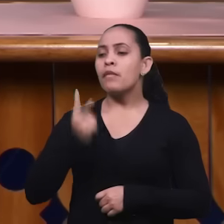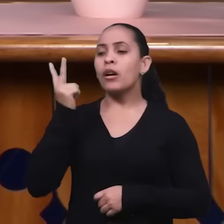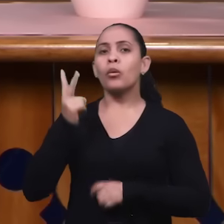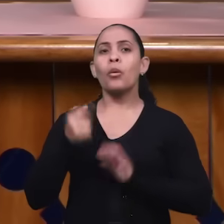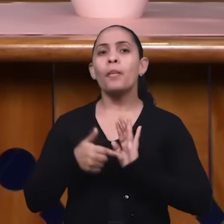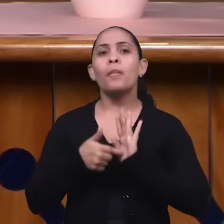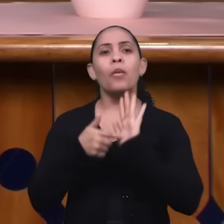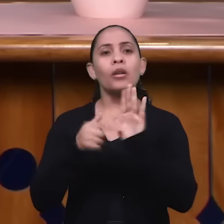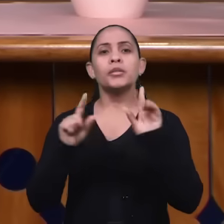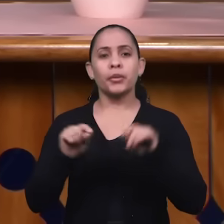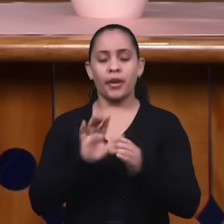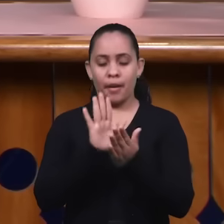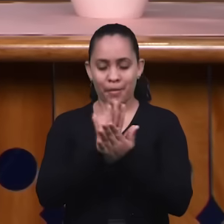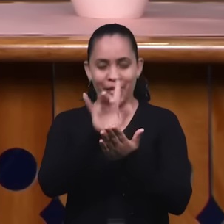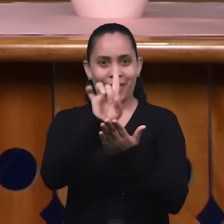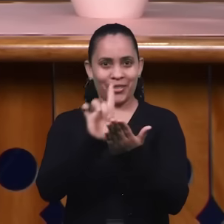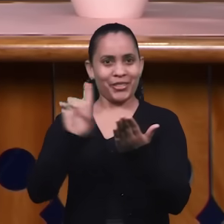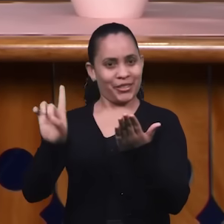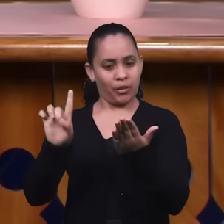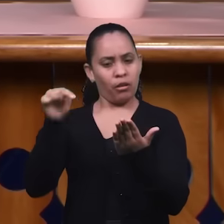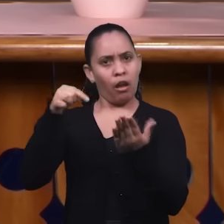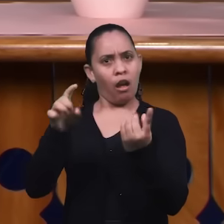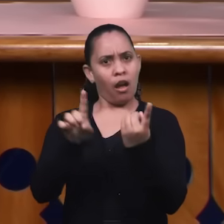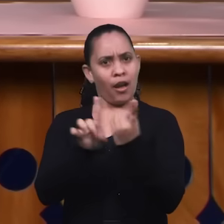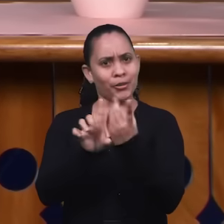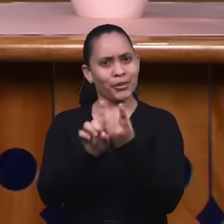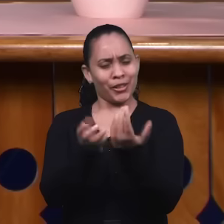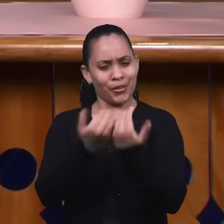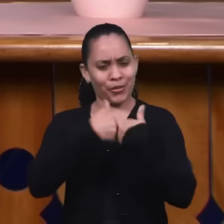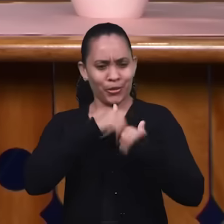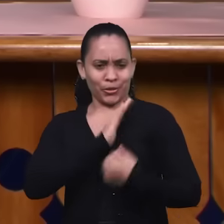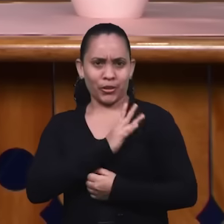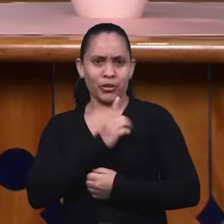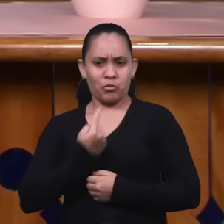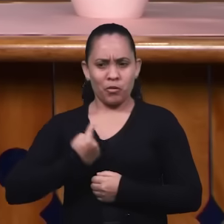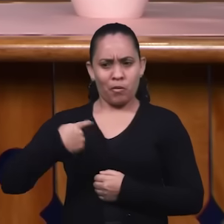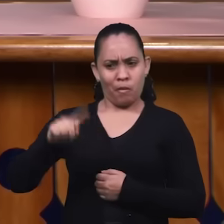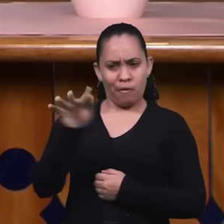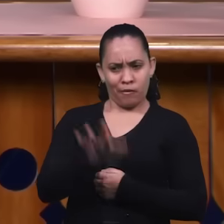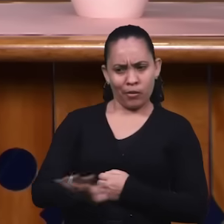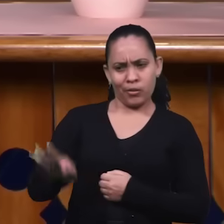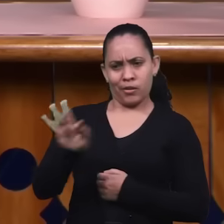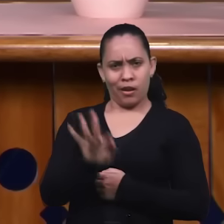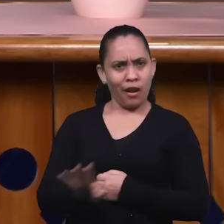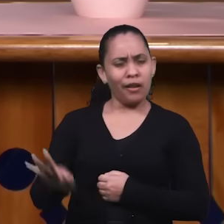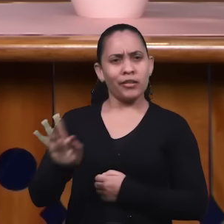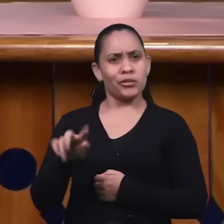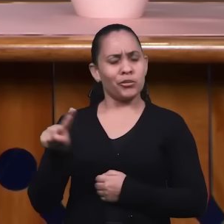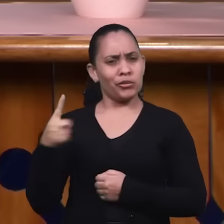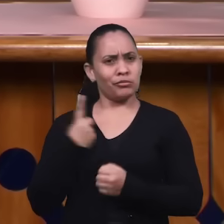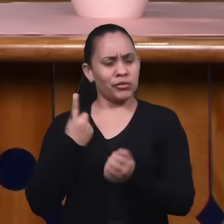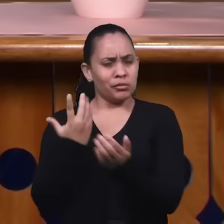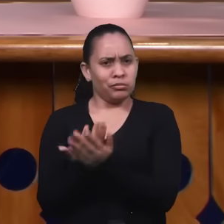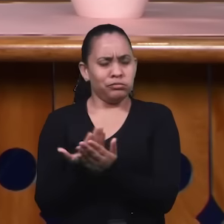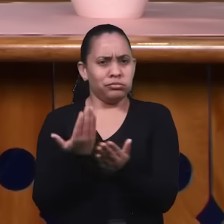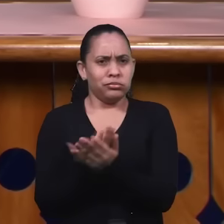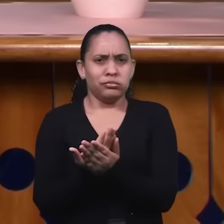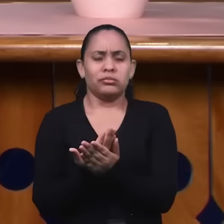doutrina, tem que estar guardado no nosso coração. Nós vamos ir para a faculdade, os irmãos vão ir para a faculdade, vão